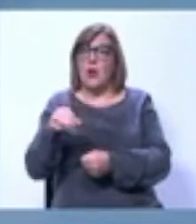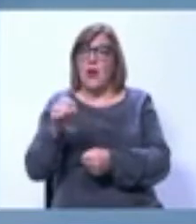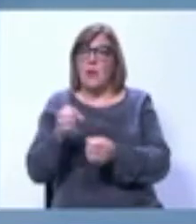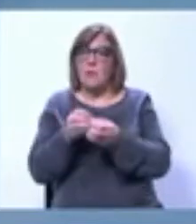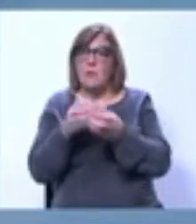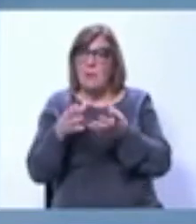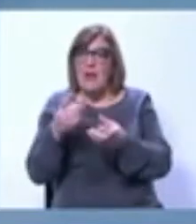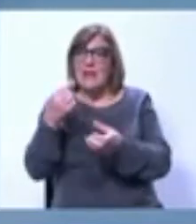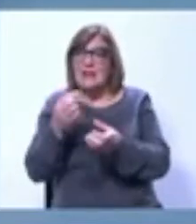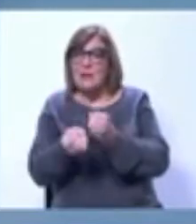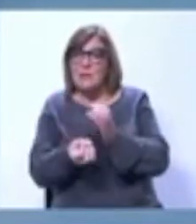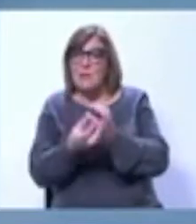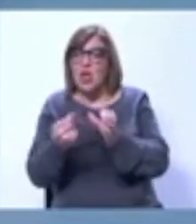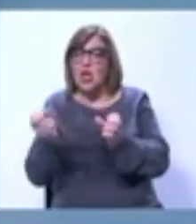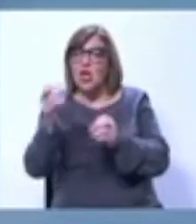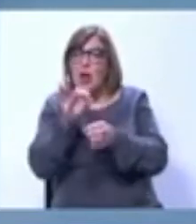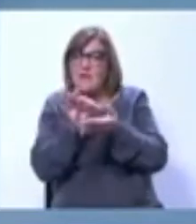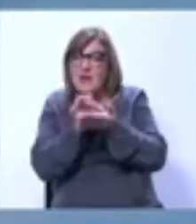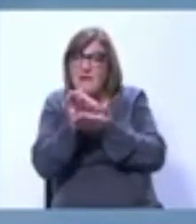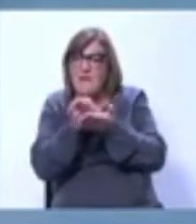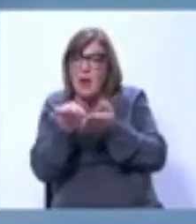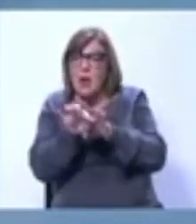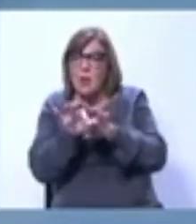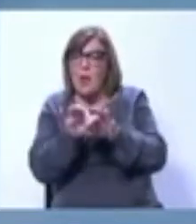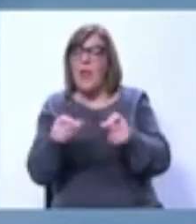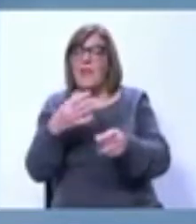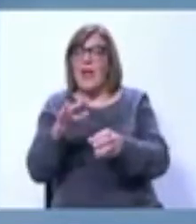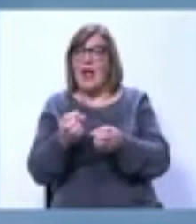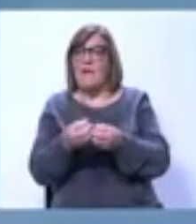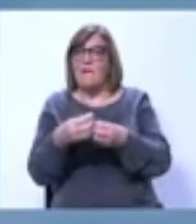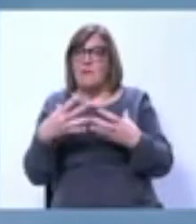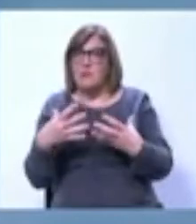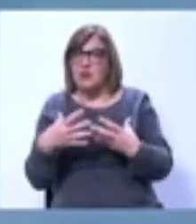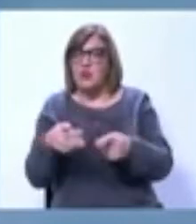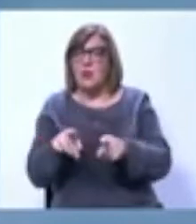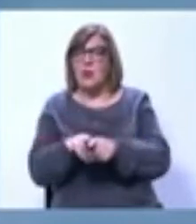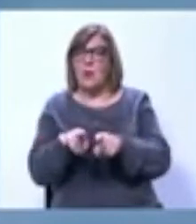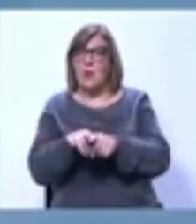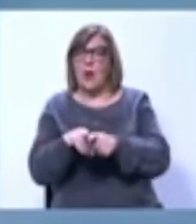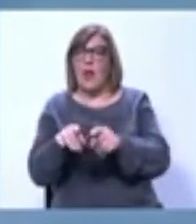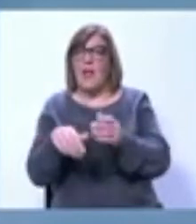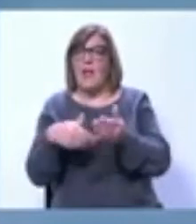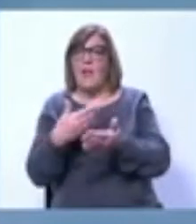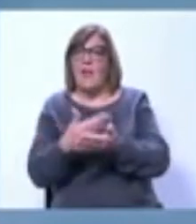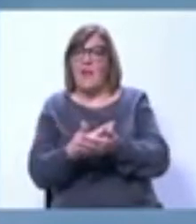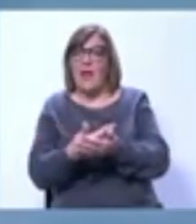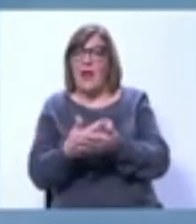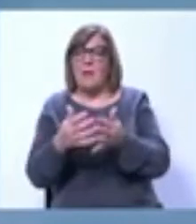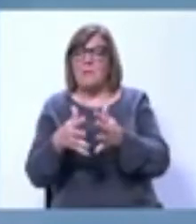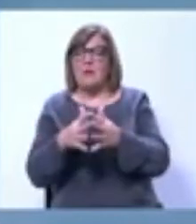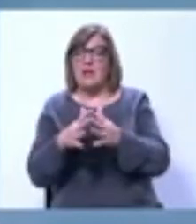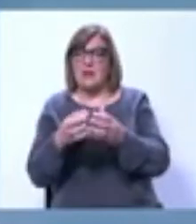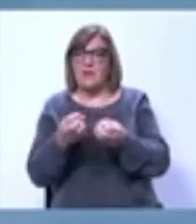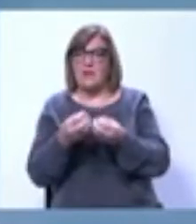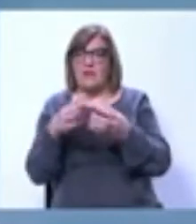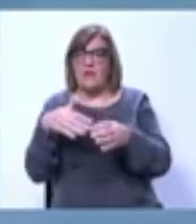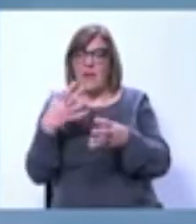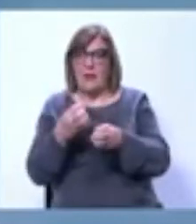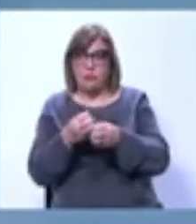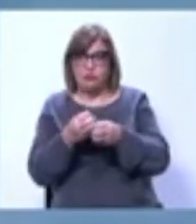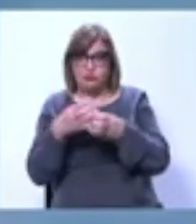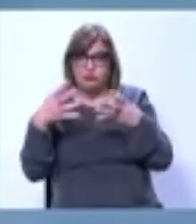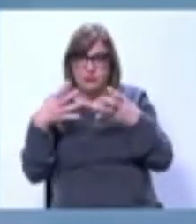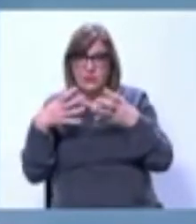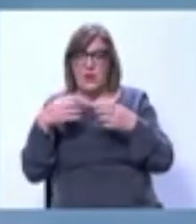Ou seja a criação de novos vasos e isto vai dar inflamação vai disputar o mecanismo inflamatório vai dar